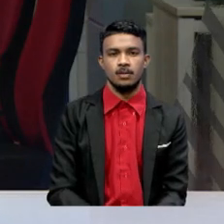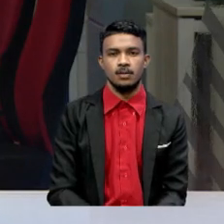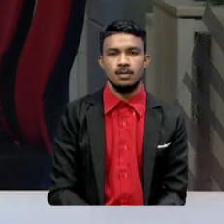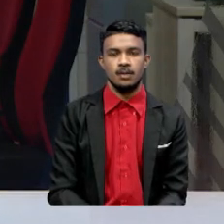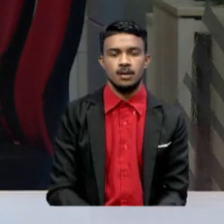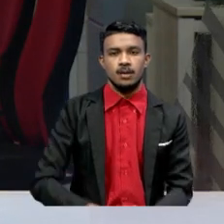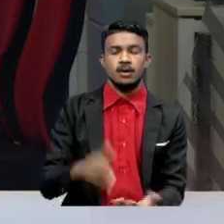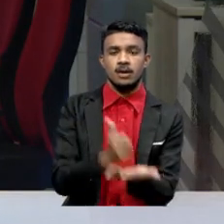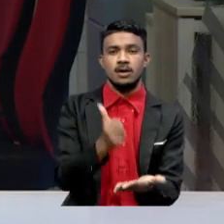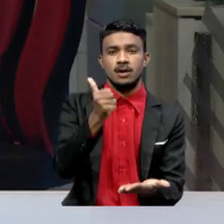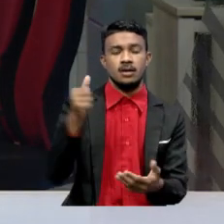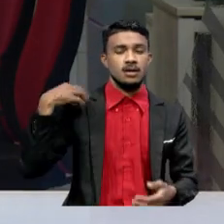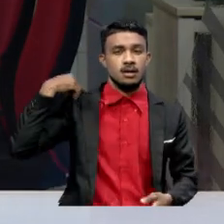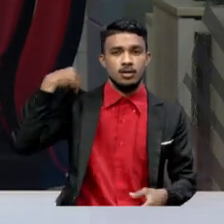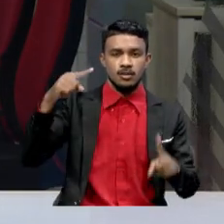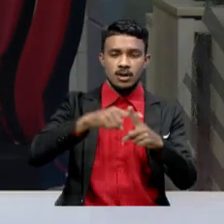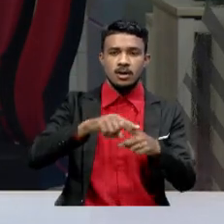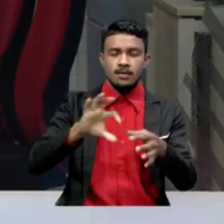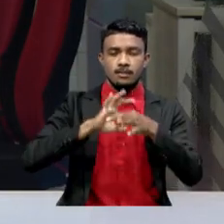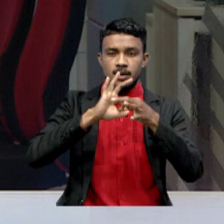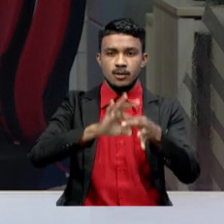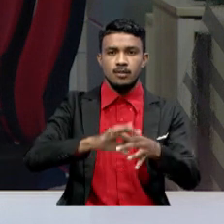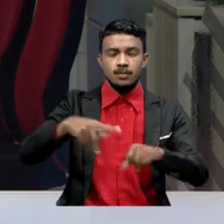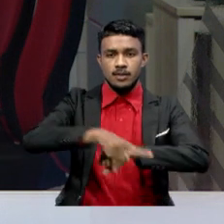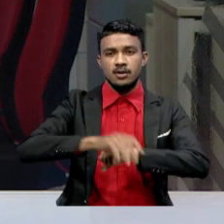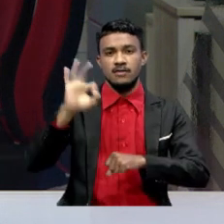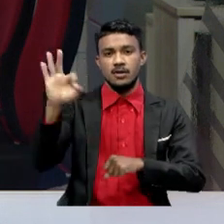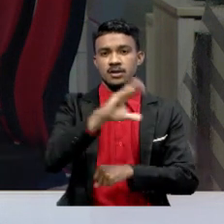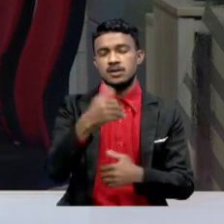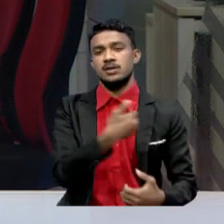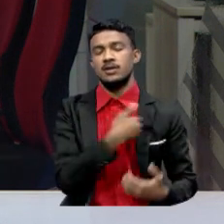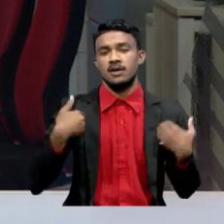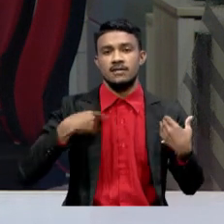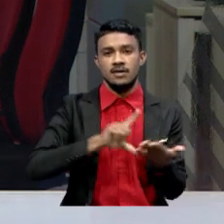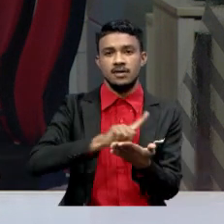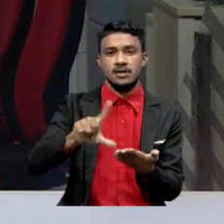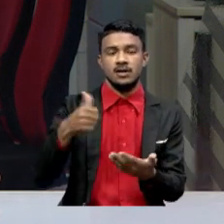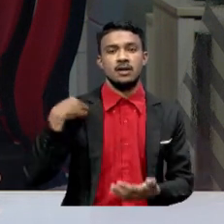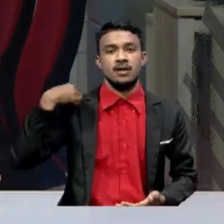Candidato ba estrutura Partido Fretilin sedang submete lista candidatura.